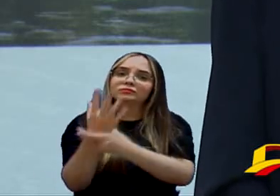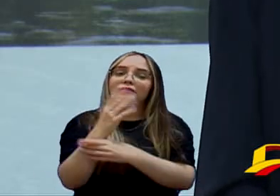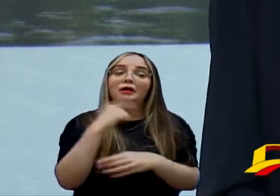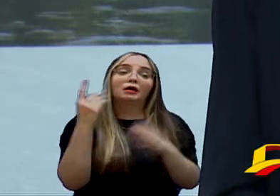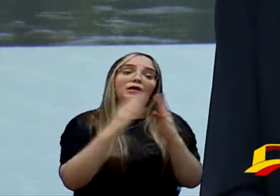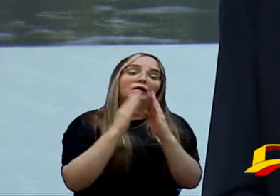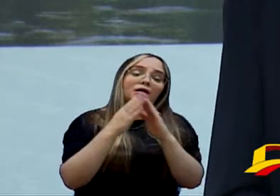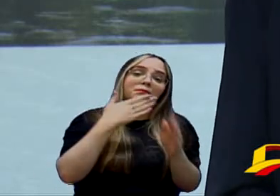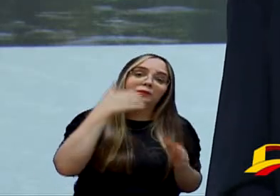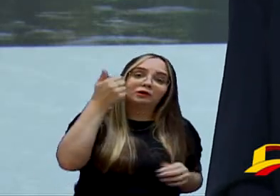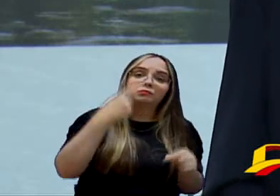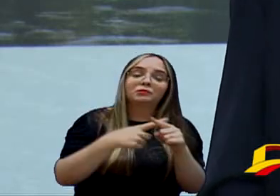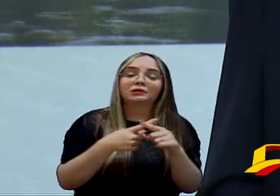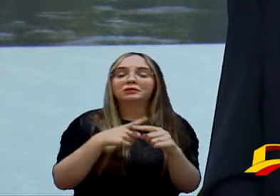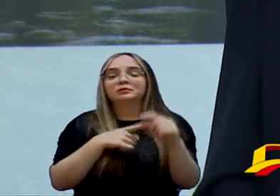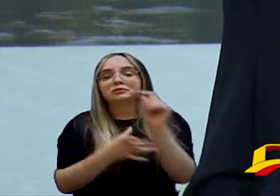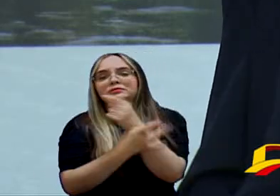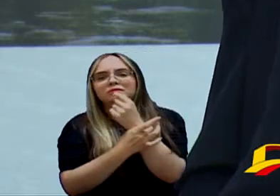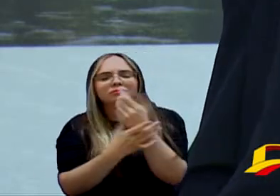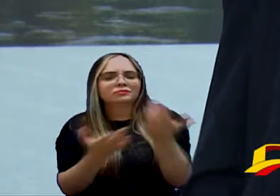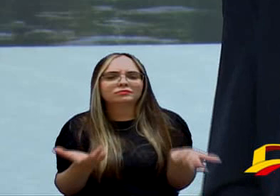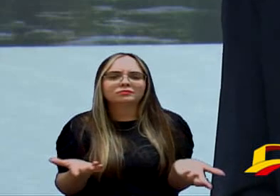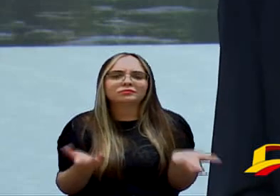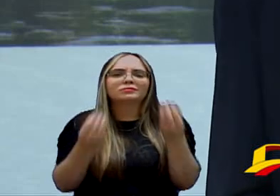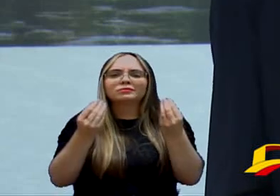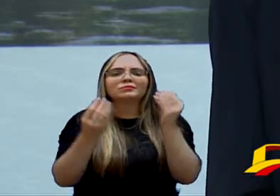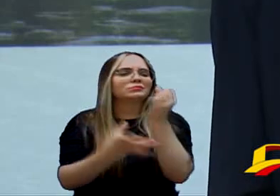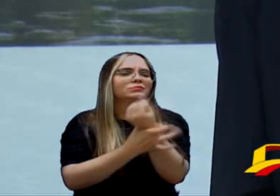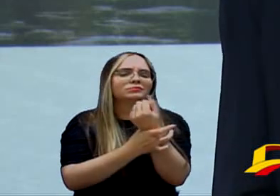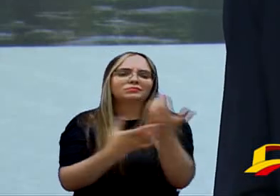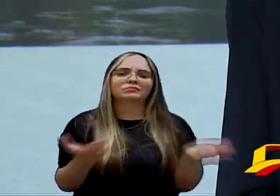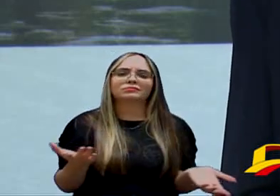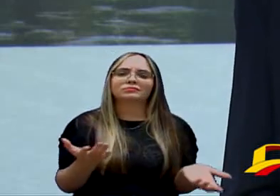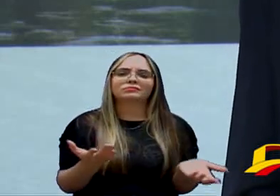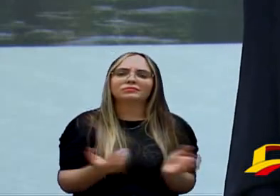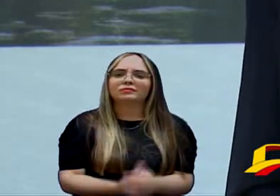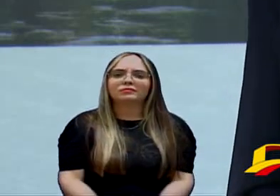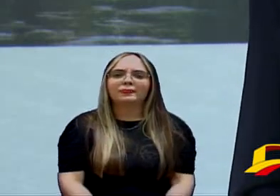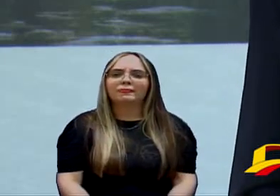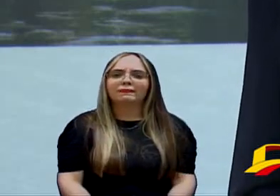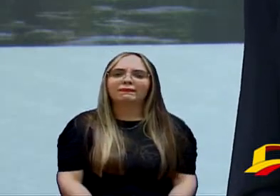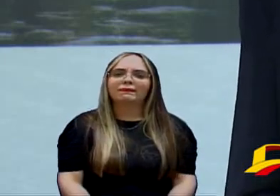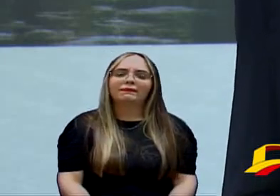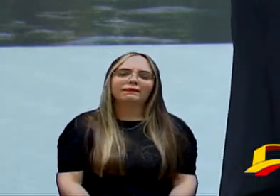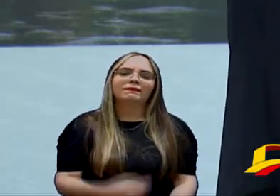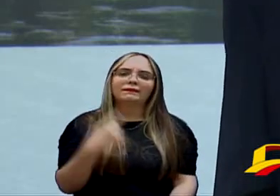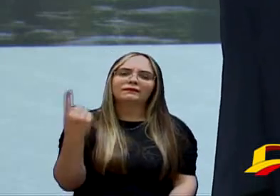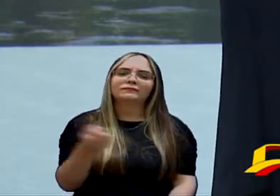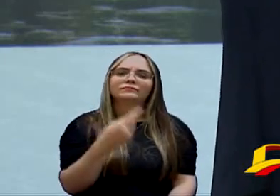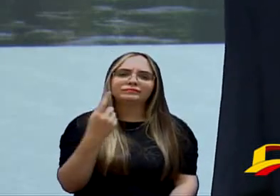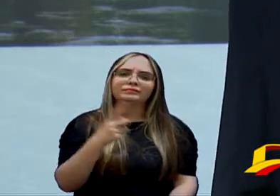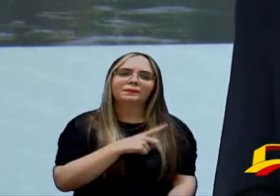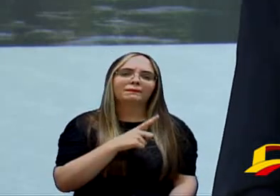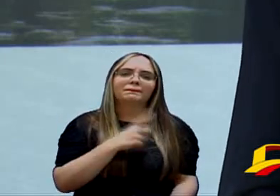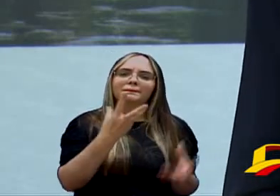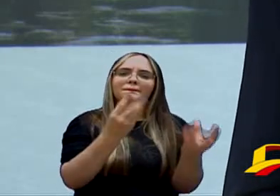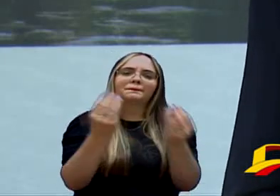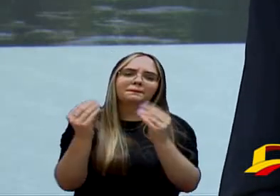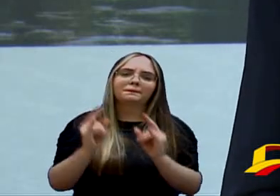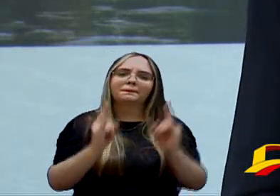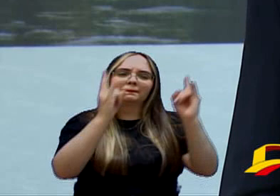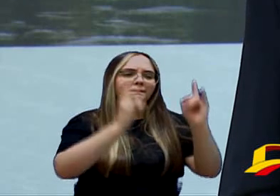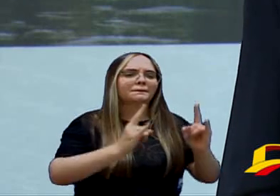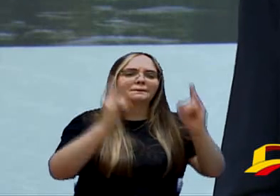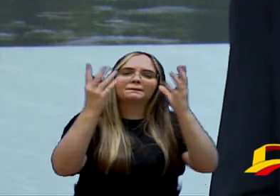assim porque tem segurança como segurando nós estamos com com um monte de de de de de prédios